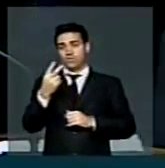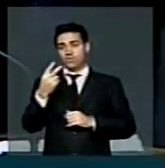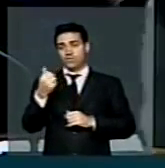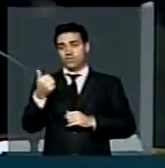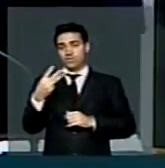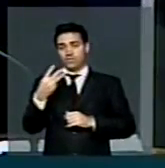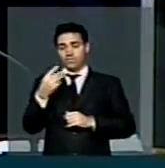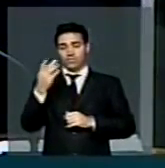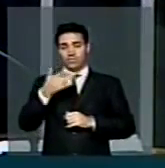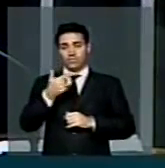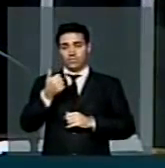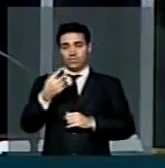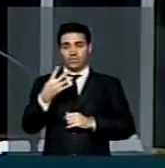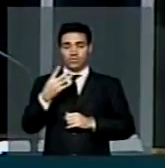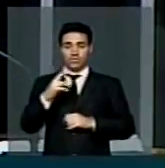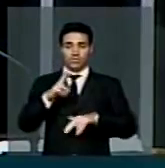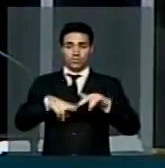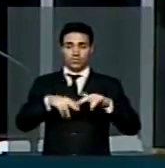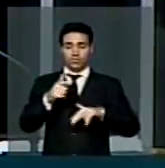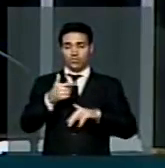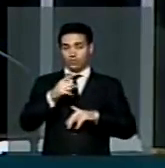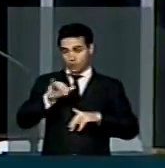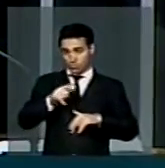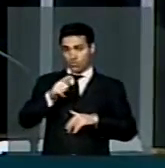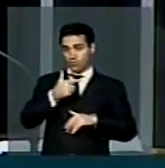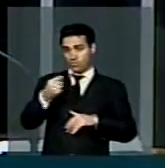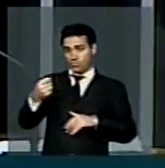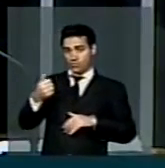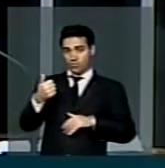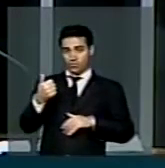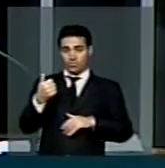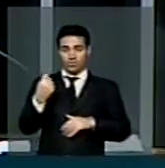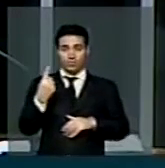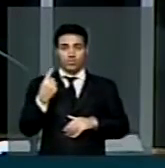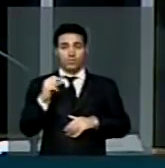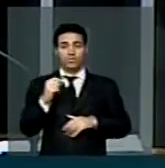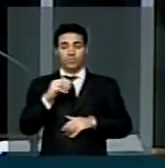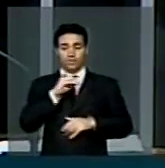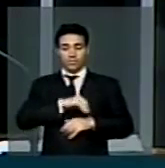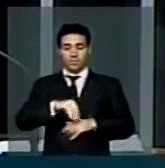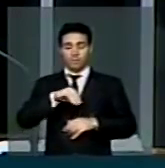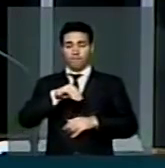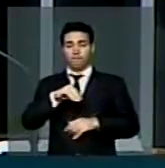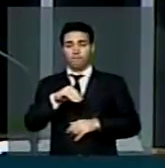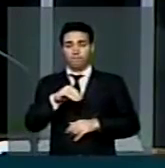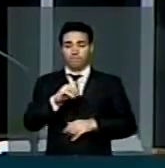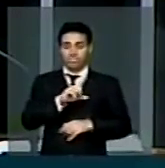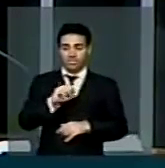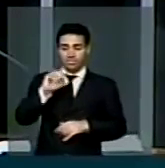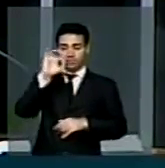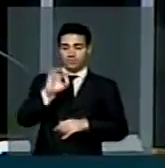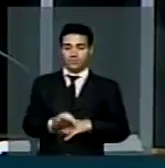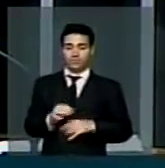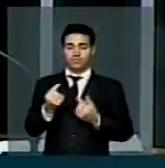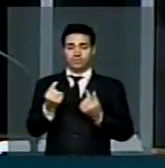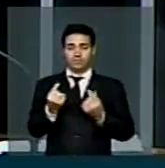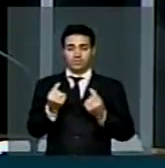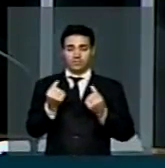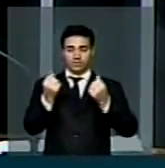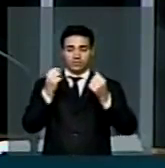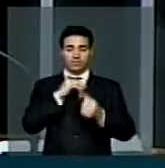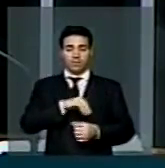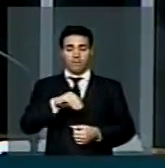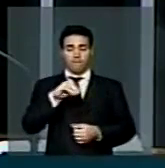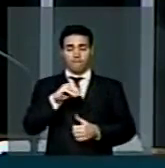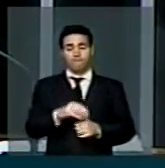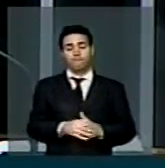24 de julho de 1991, consistirá numa renda mensal equivalente a 100% do salário de